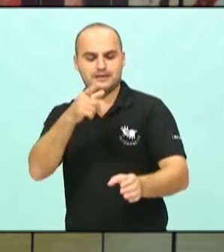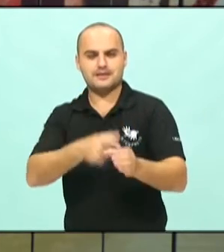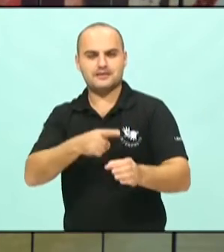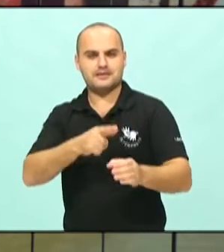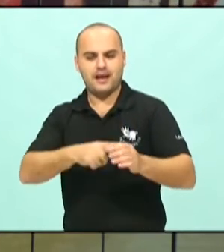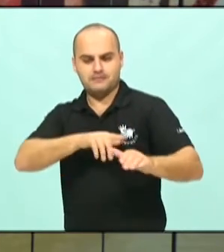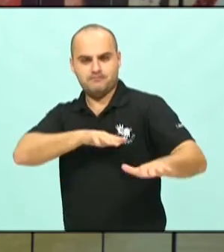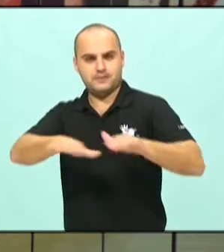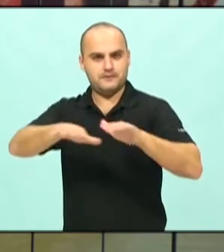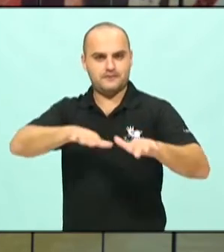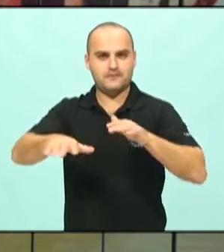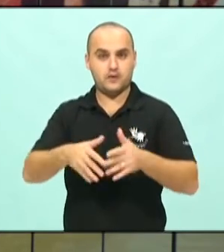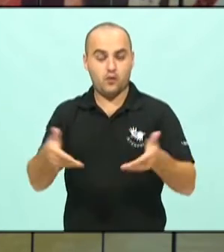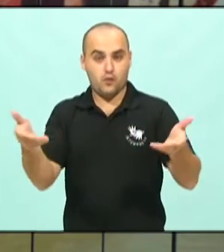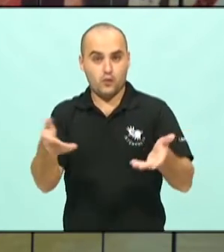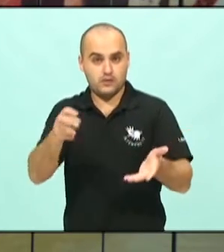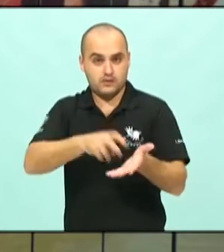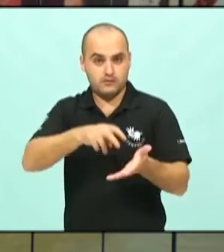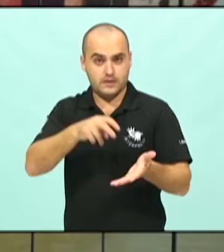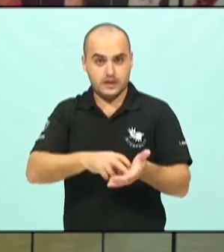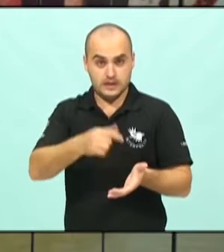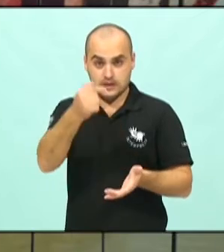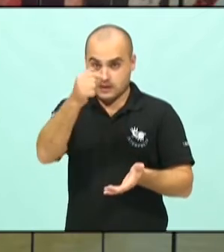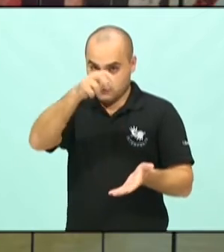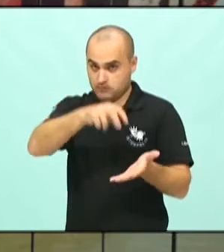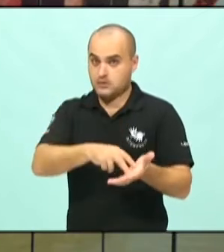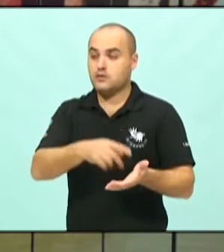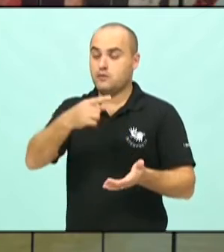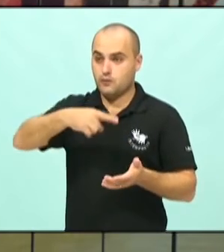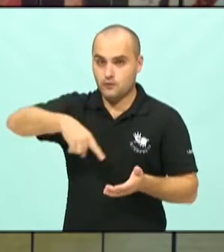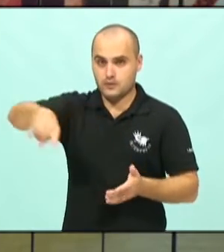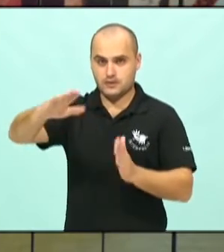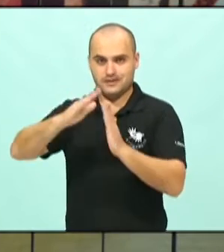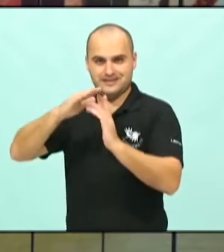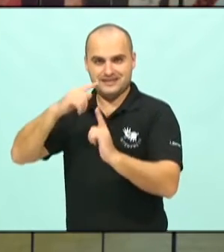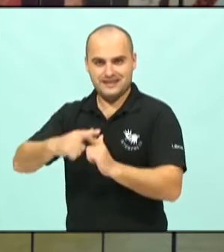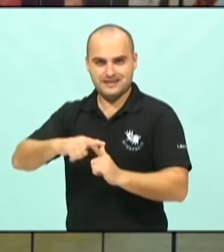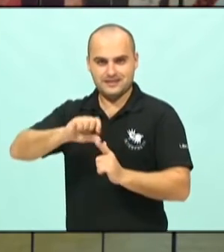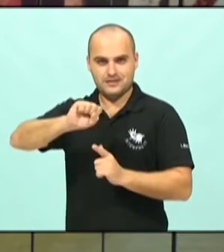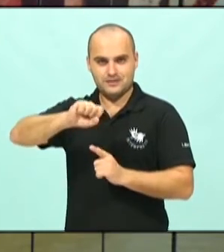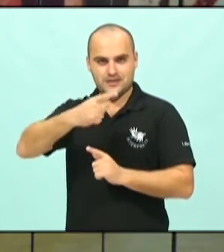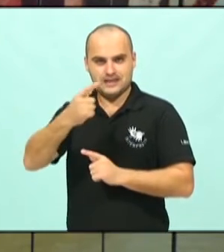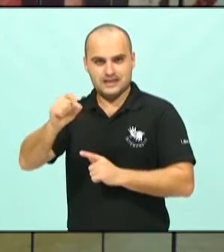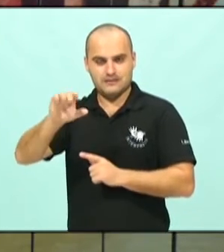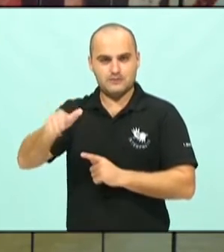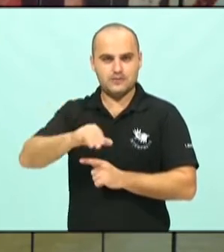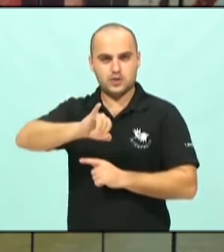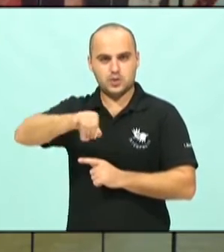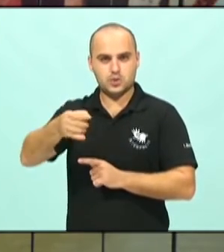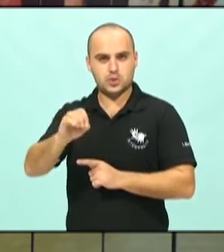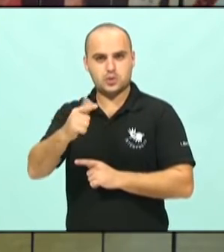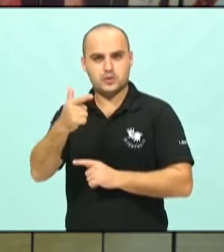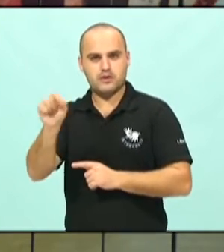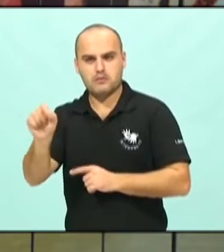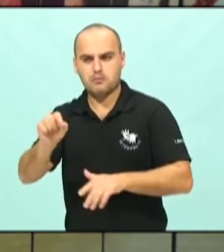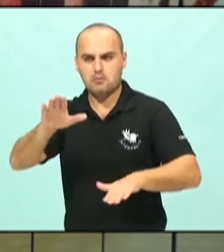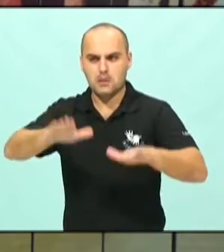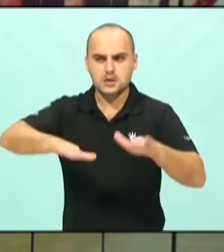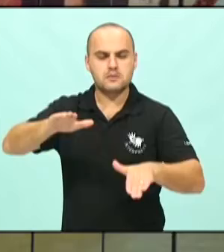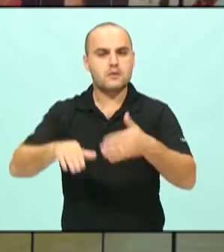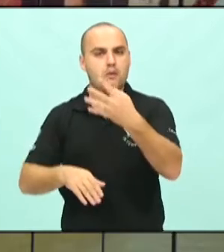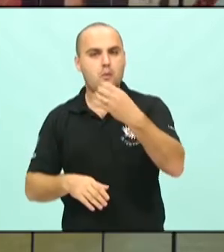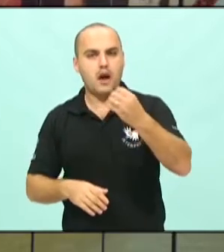eu estive às 7 horas da manhã já no núcleo que funciona em frente à igreja do São João. Devia ter aproximadamente umas 40